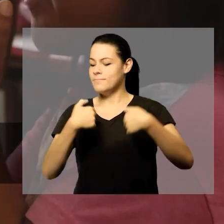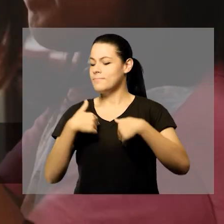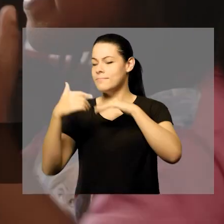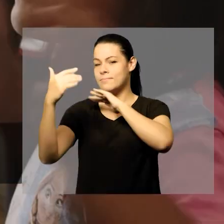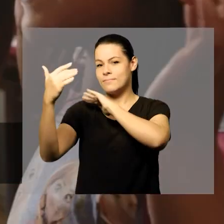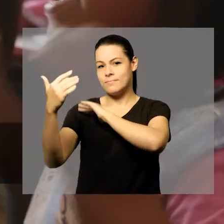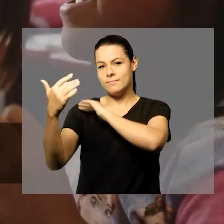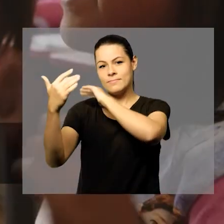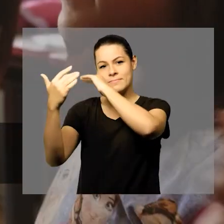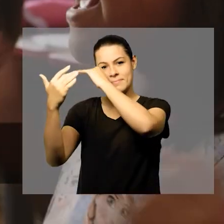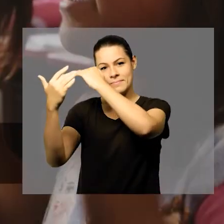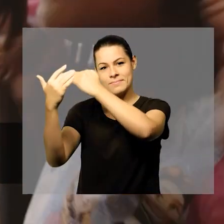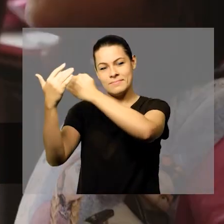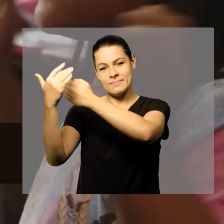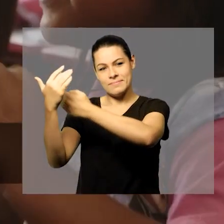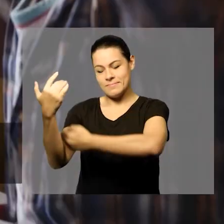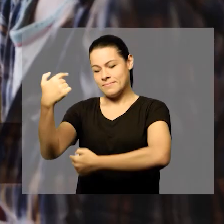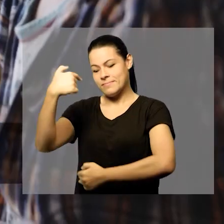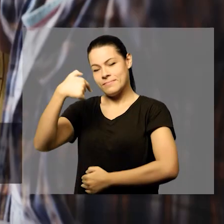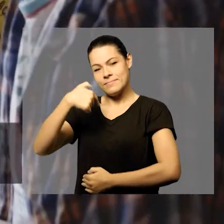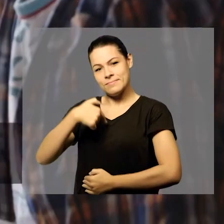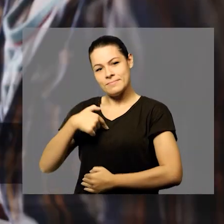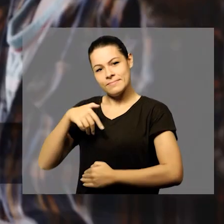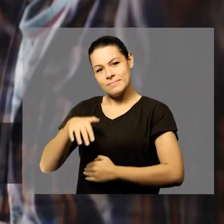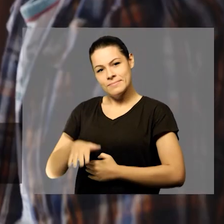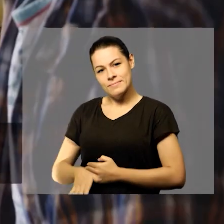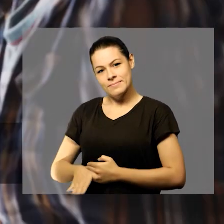Professora Jussi pula na frente das crianças.